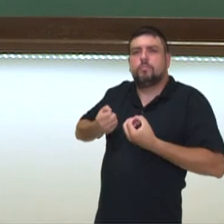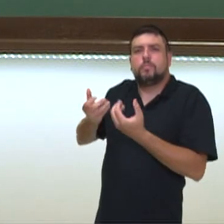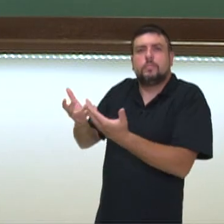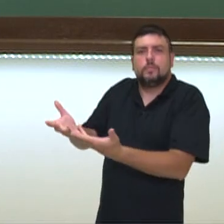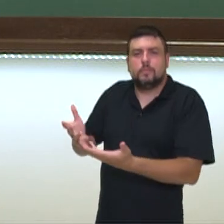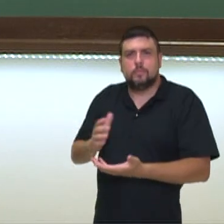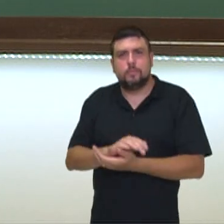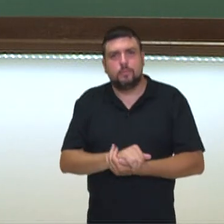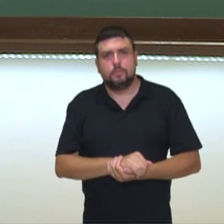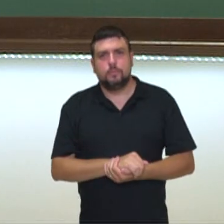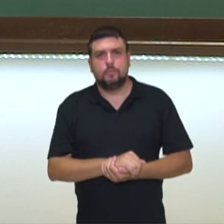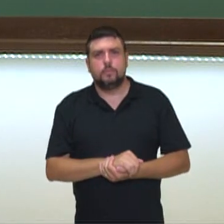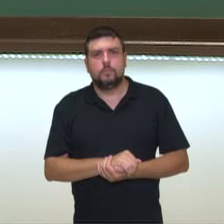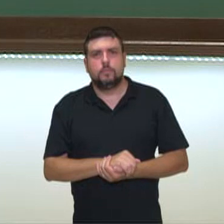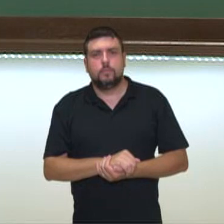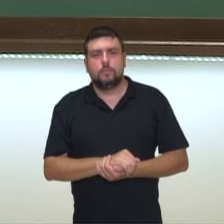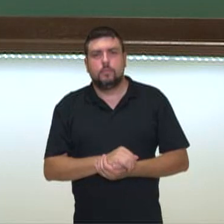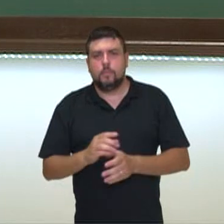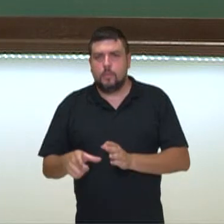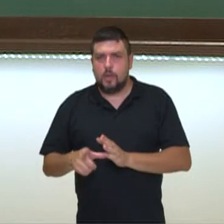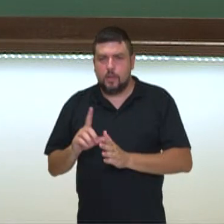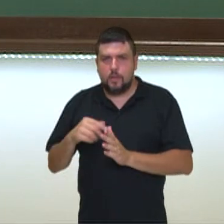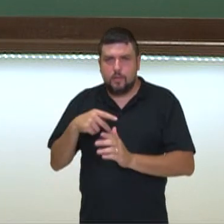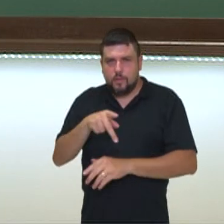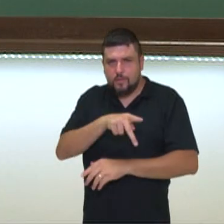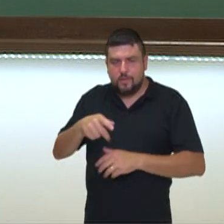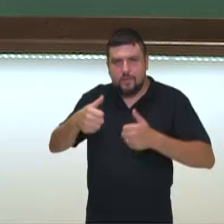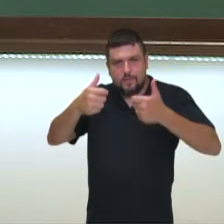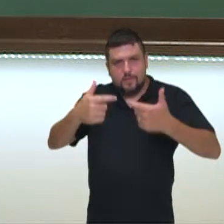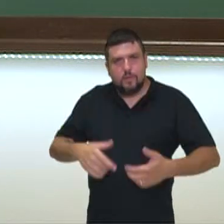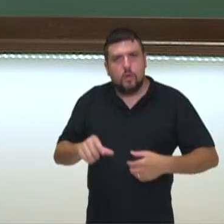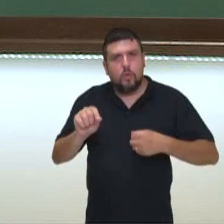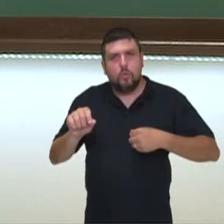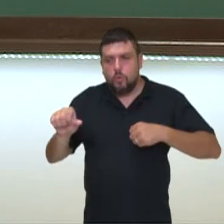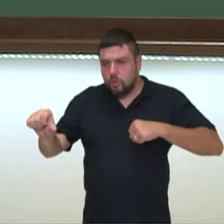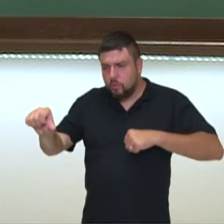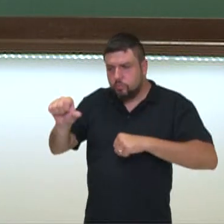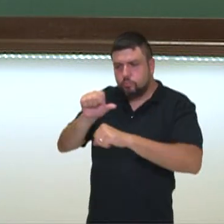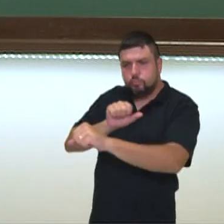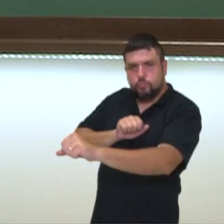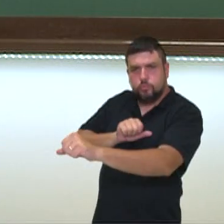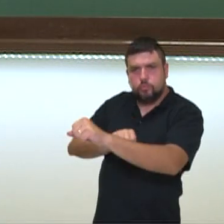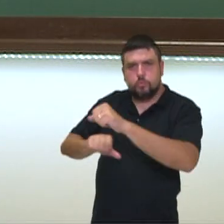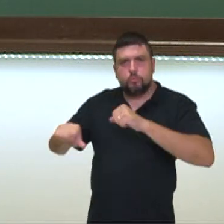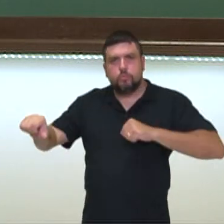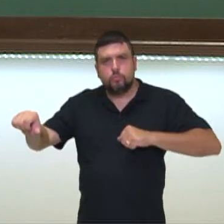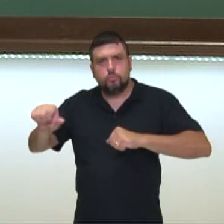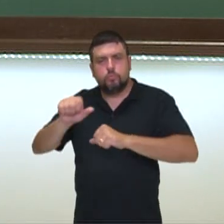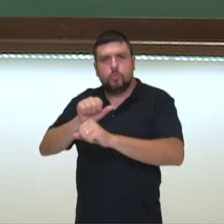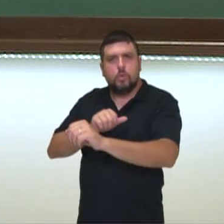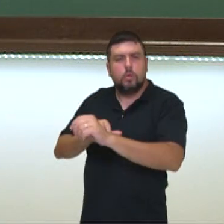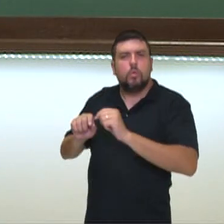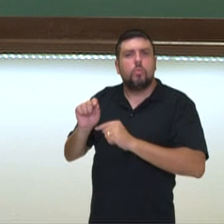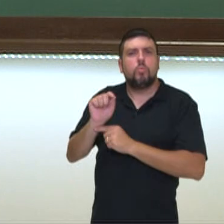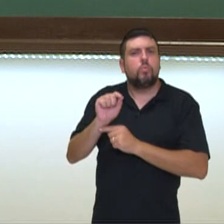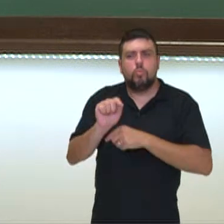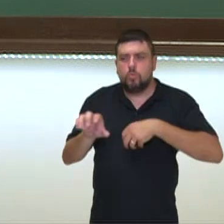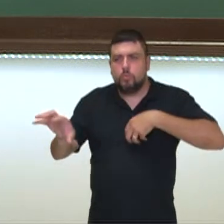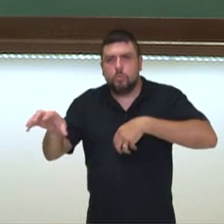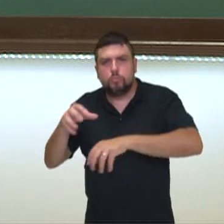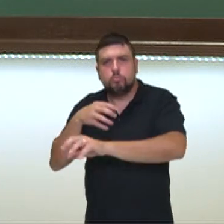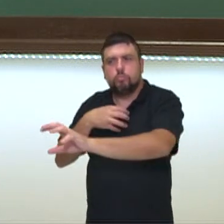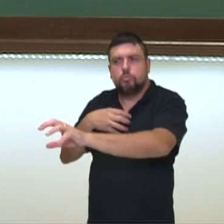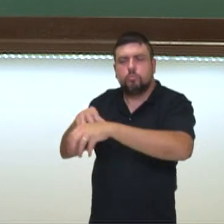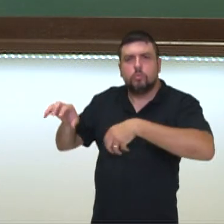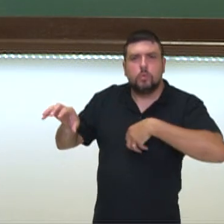vem falando para vocês. É se colocar no lugar do outro, compreender o enfoque que ele tem na